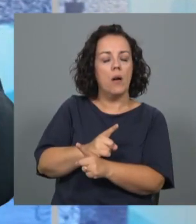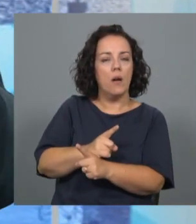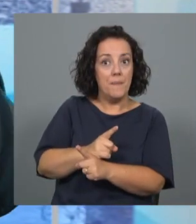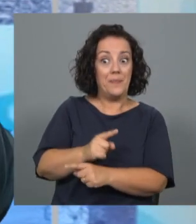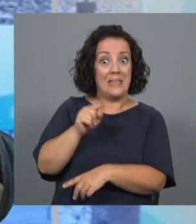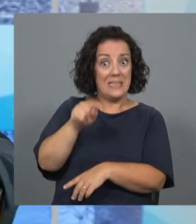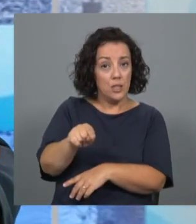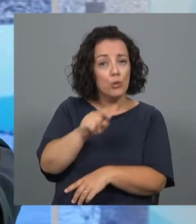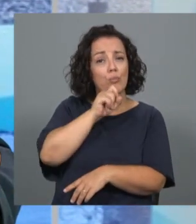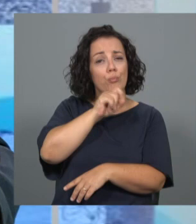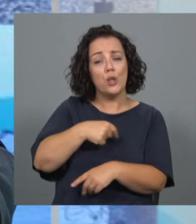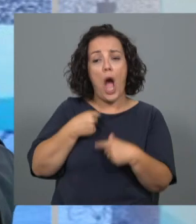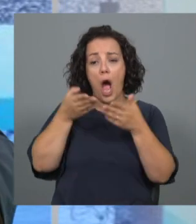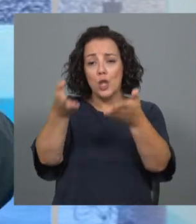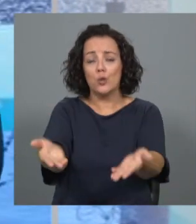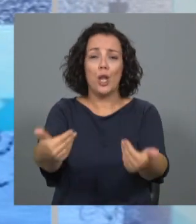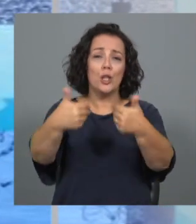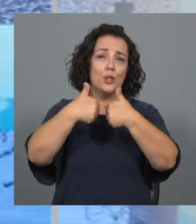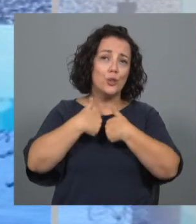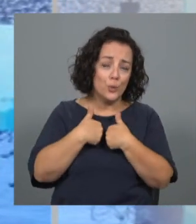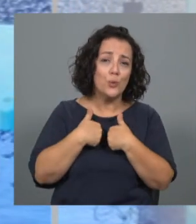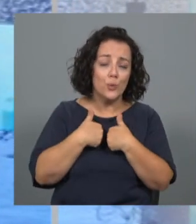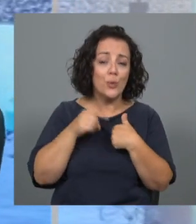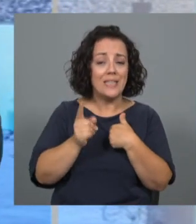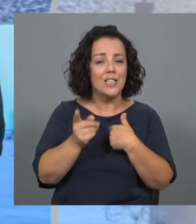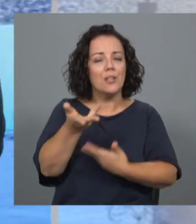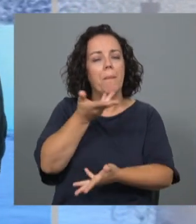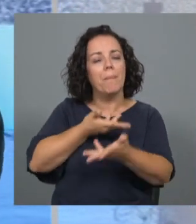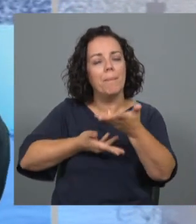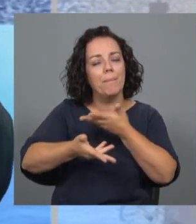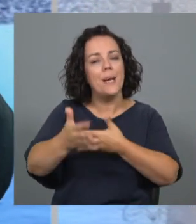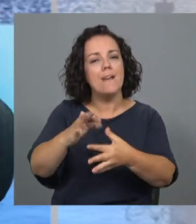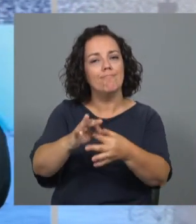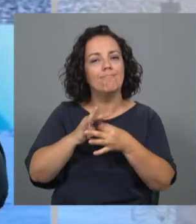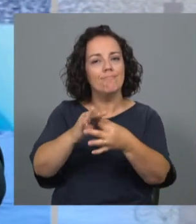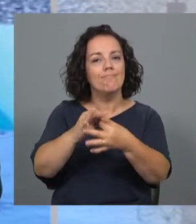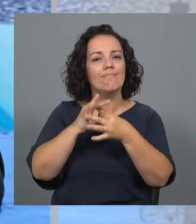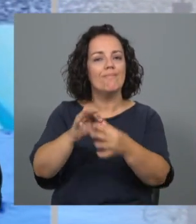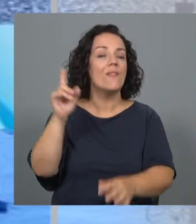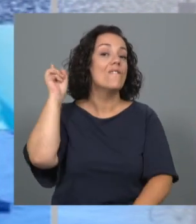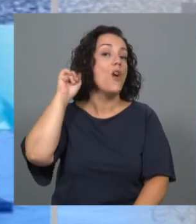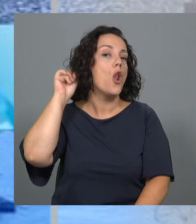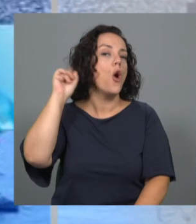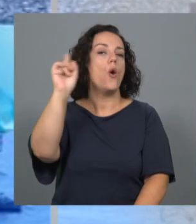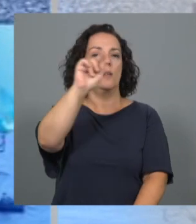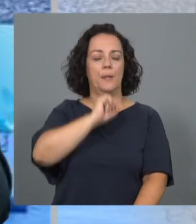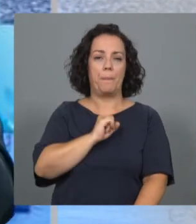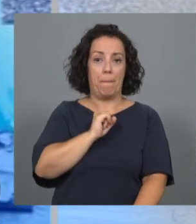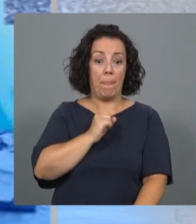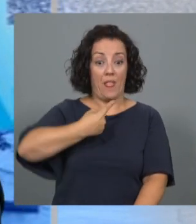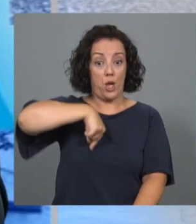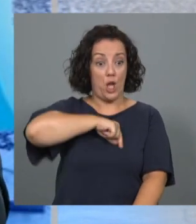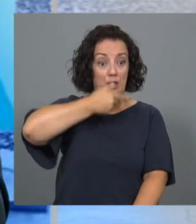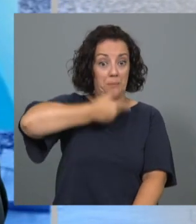podemos ajudar-nos uns aos outros muitíssimos na partilha destes valores, das nossas experiências de vida,